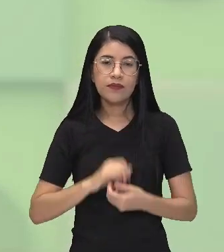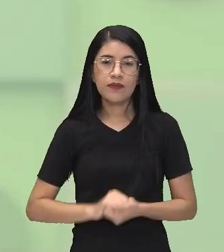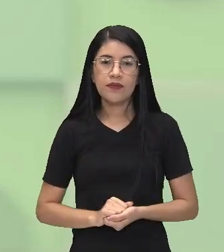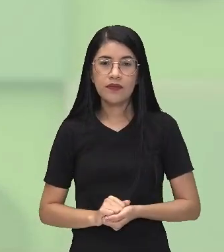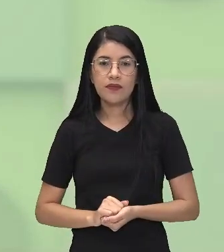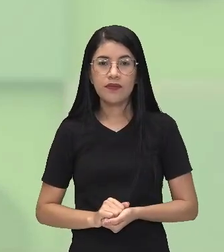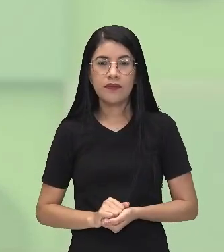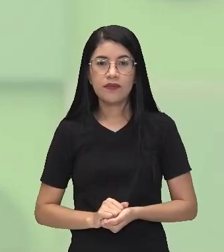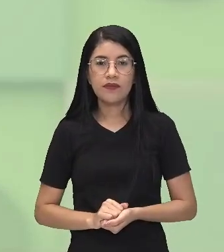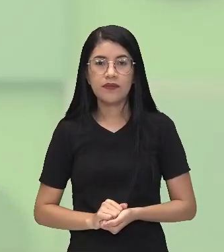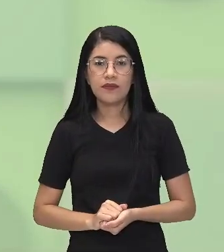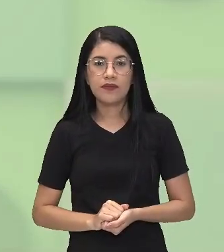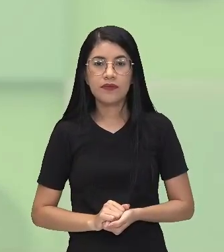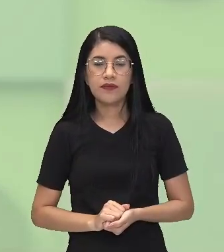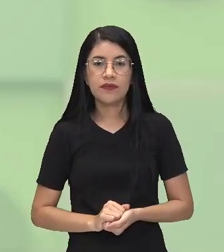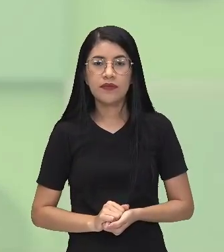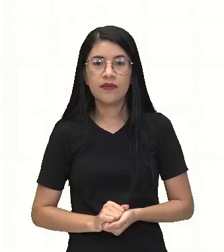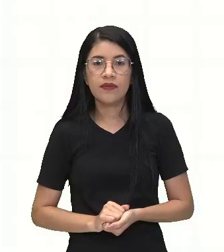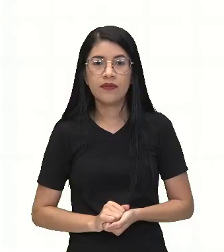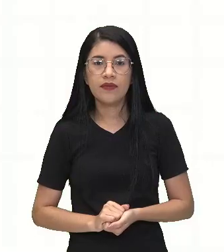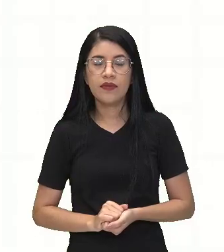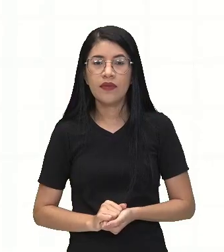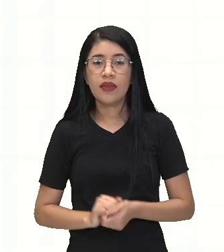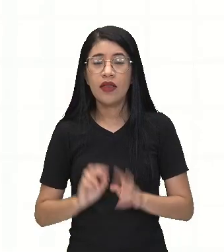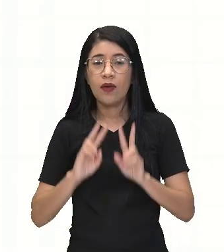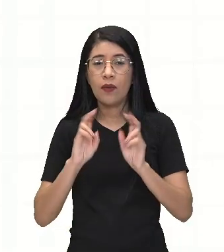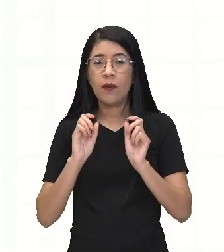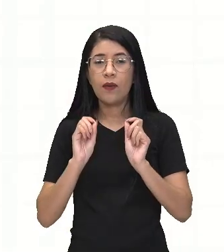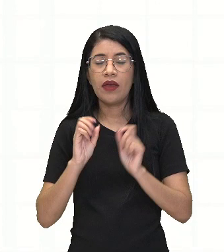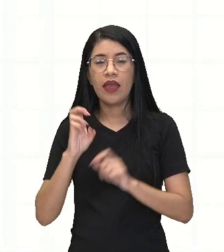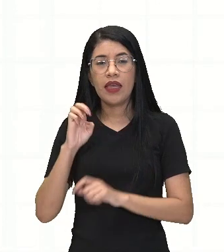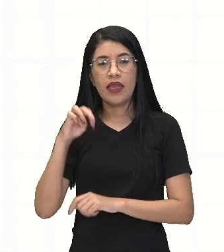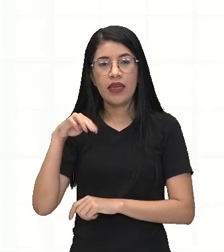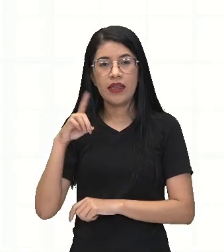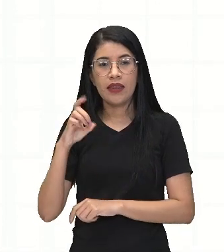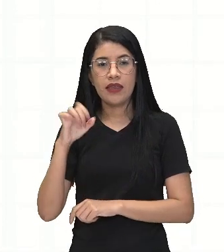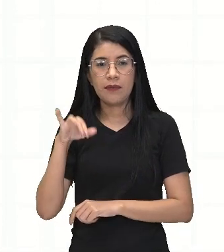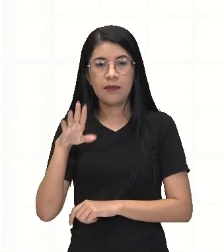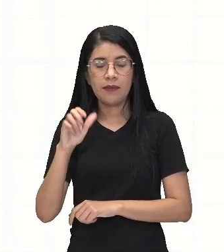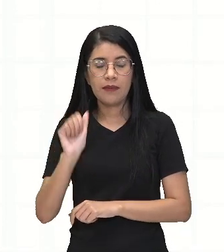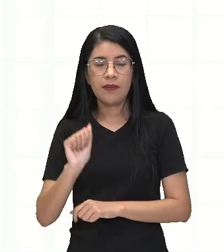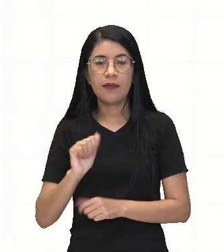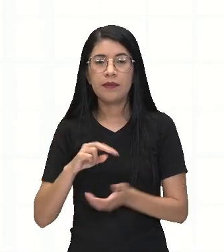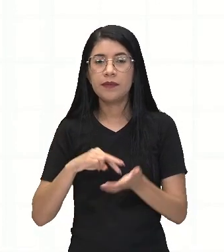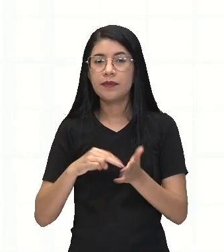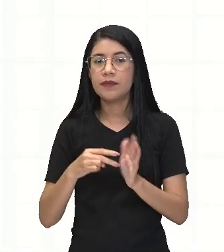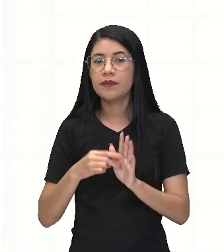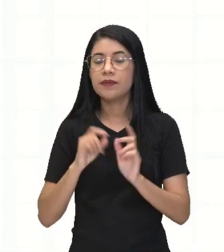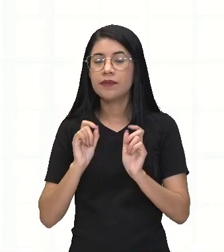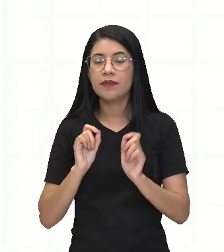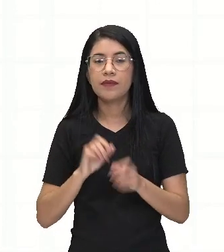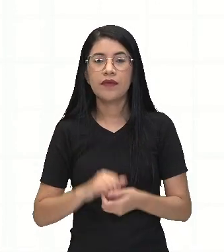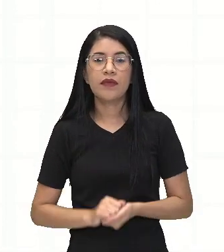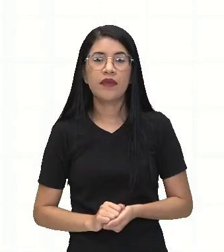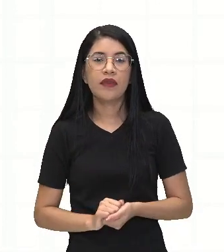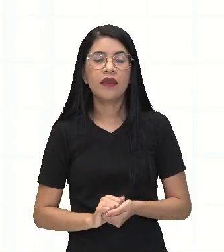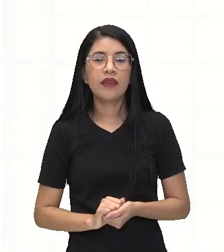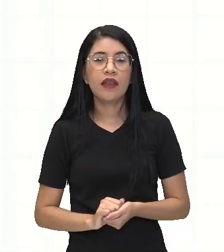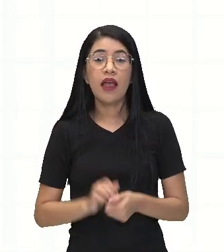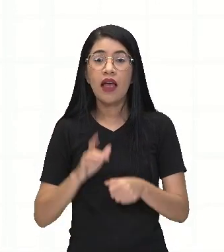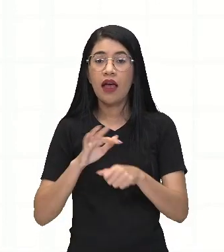ok? Então vamos ver agora sobre as endemias. Endemia é a ocorrência